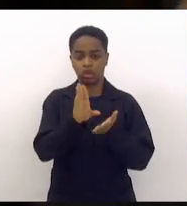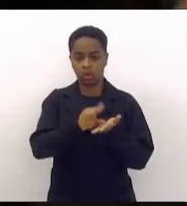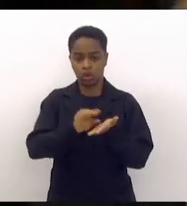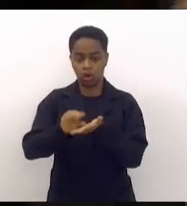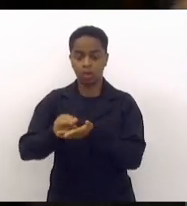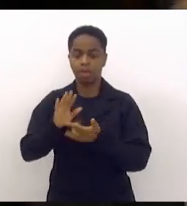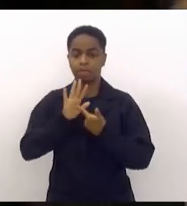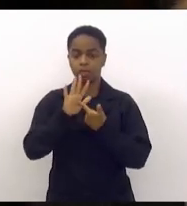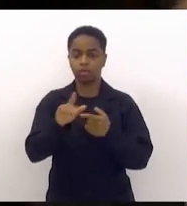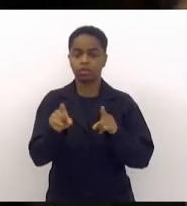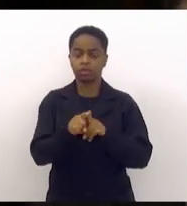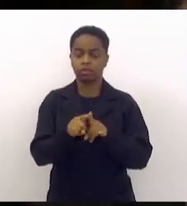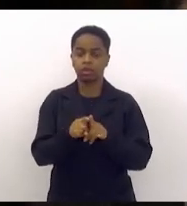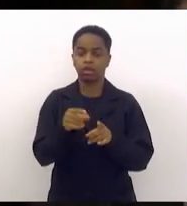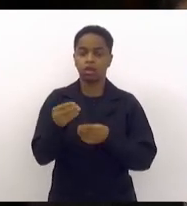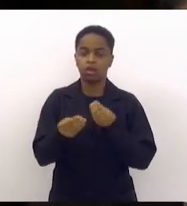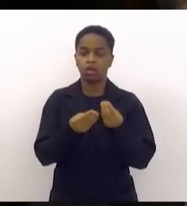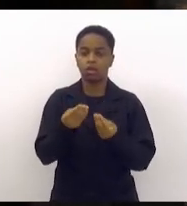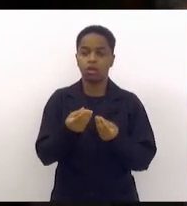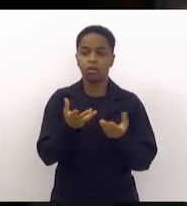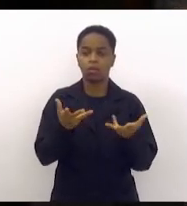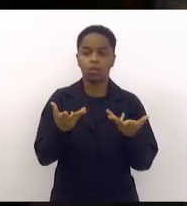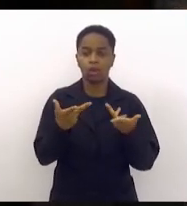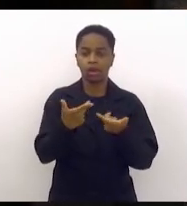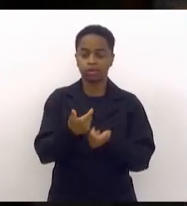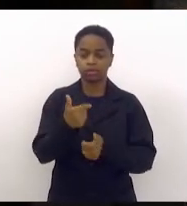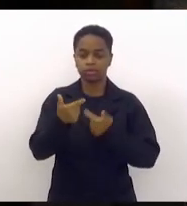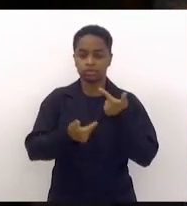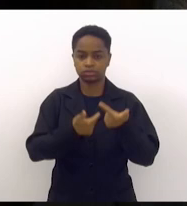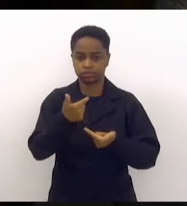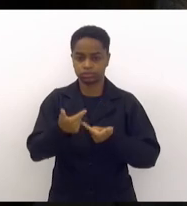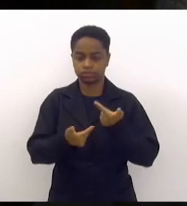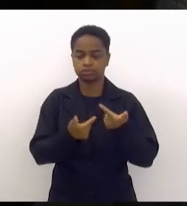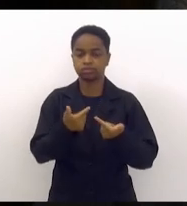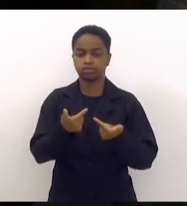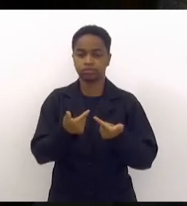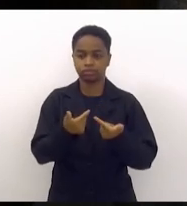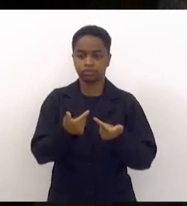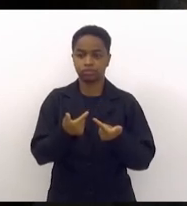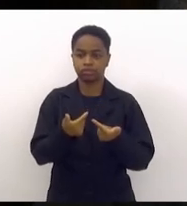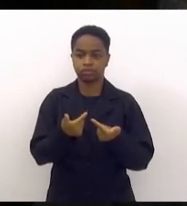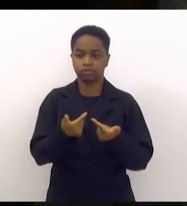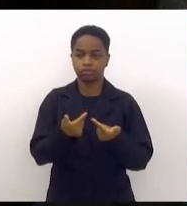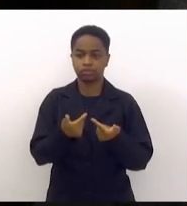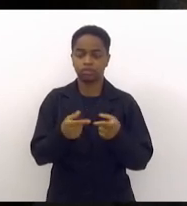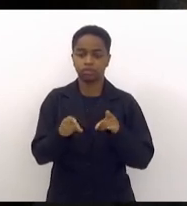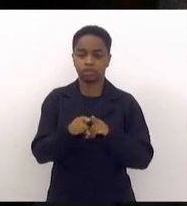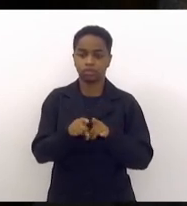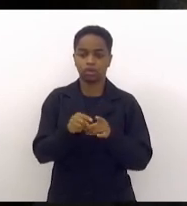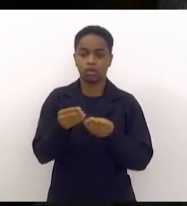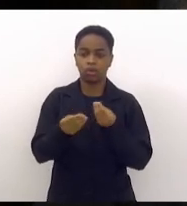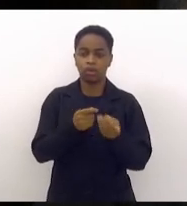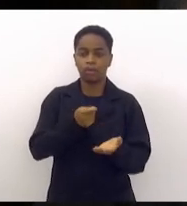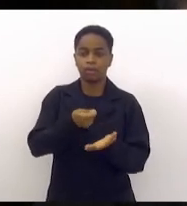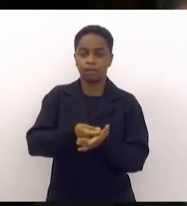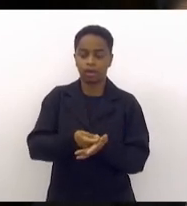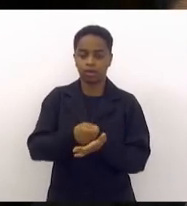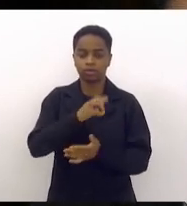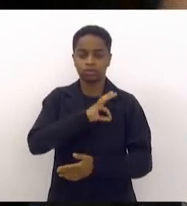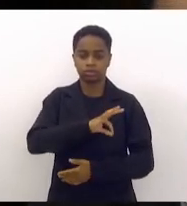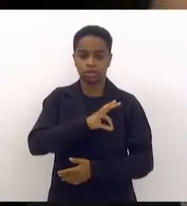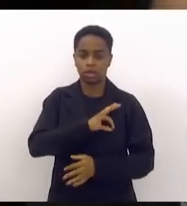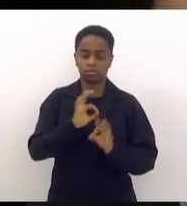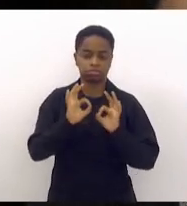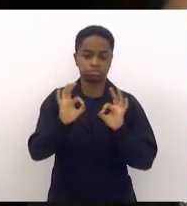a a quantidade a a qualidade dos empregos em termos da da do da do pagamento da da massa salarial